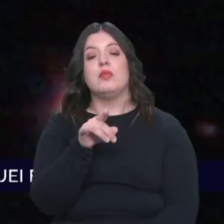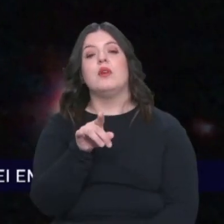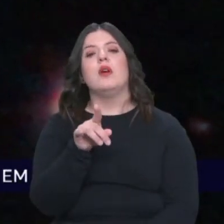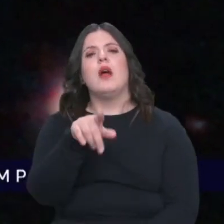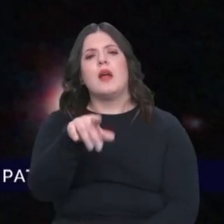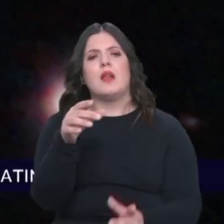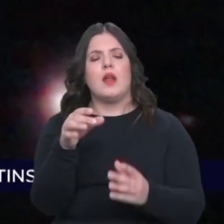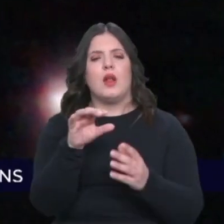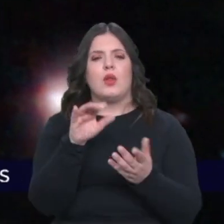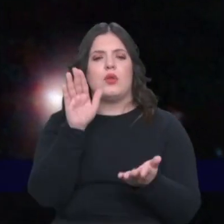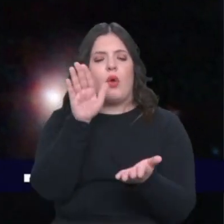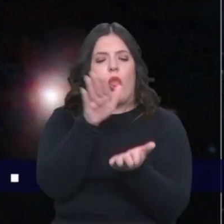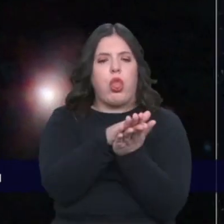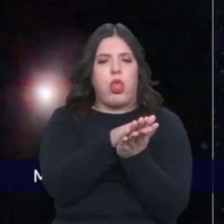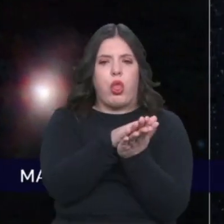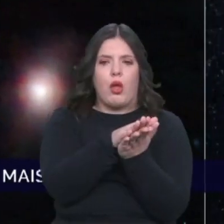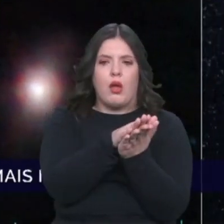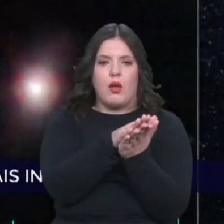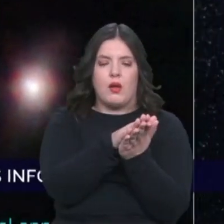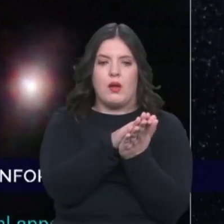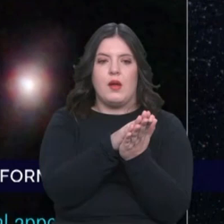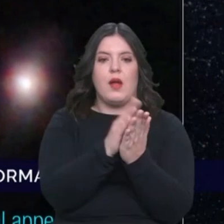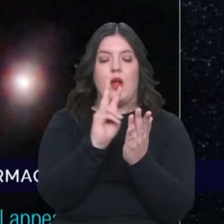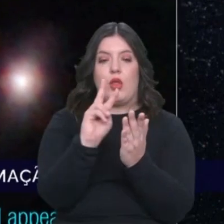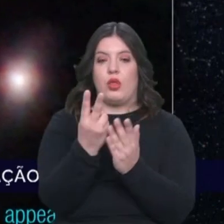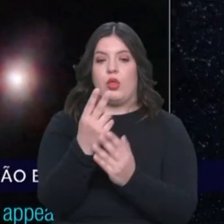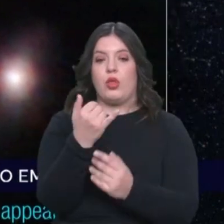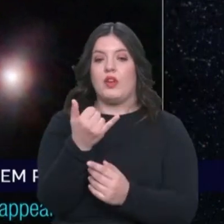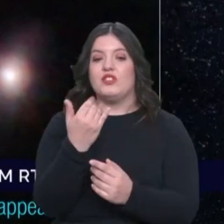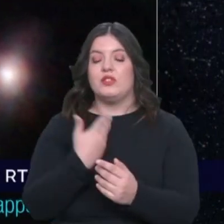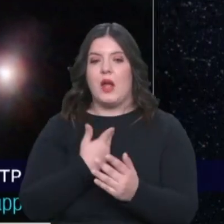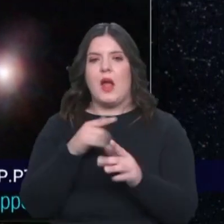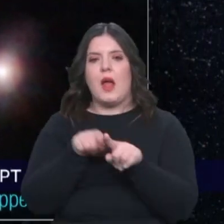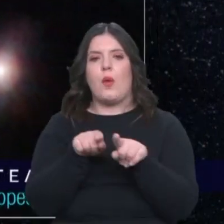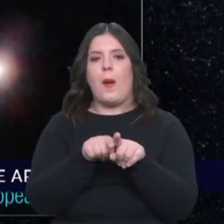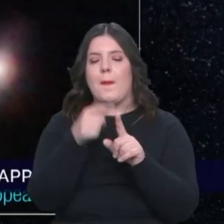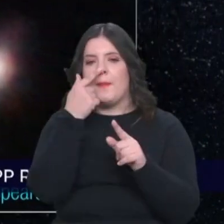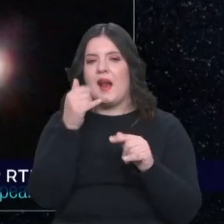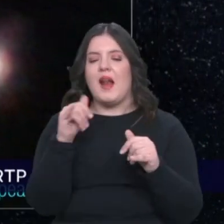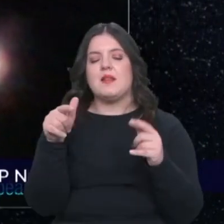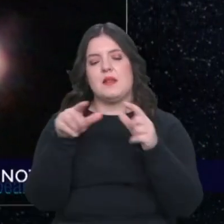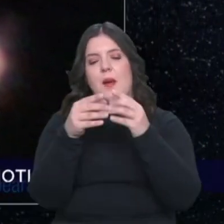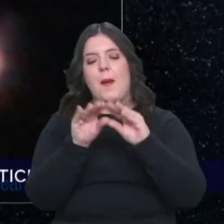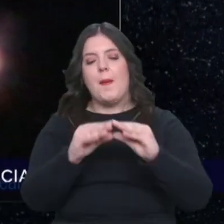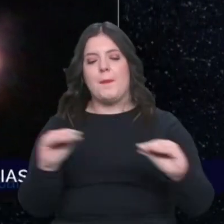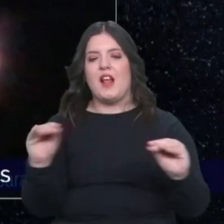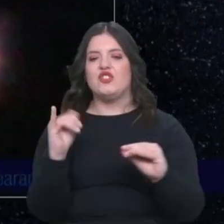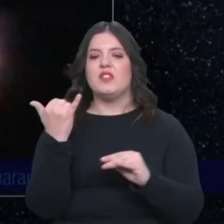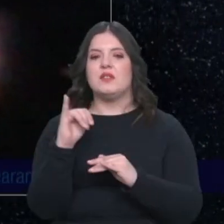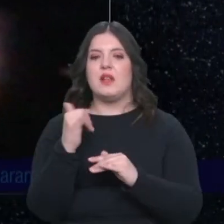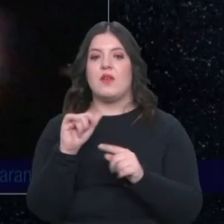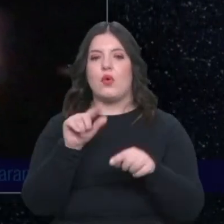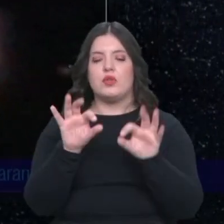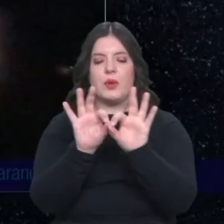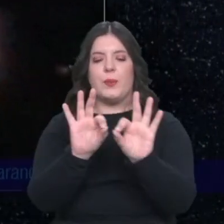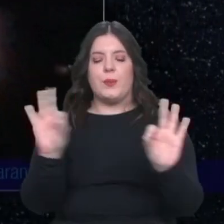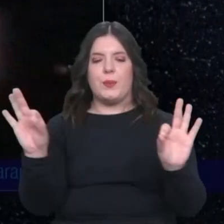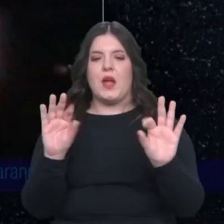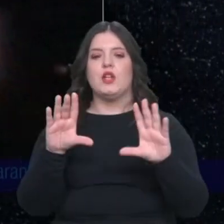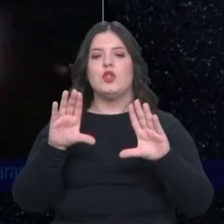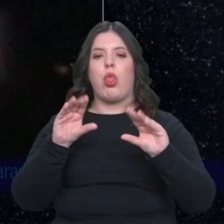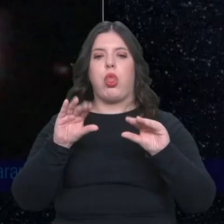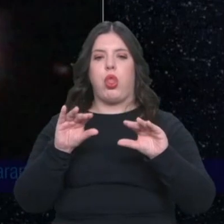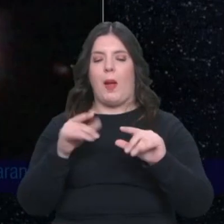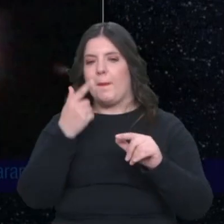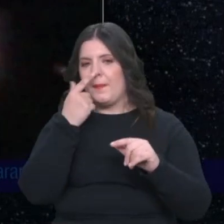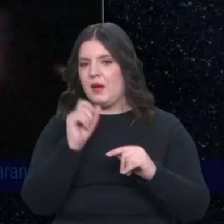galáxias achatadas em duas dimensões. São autênticas pranchas de surf, algumas delas, e outras bastões de espuma. Por que razão